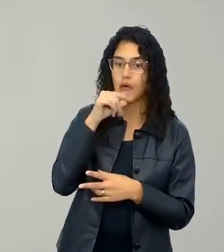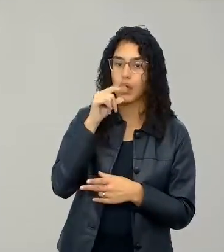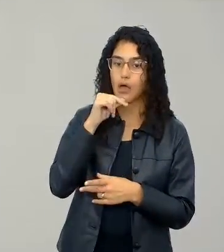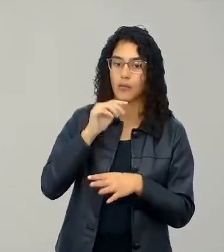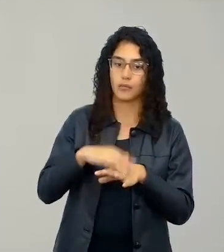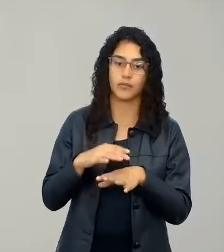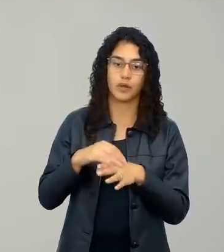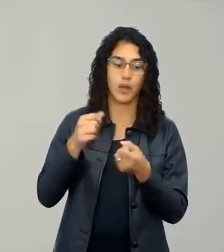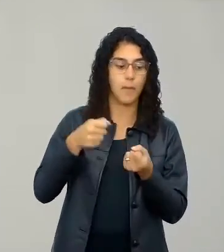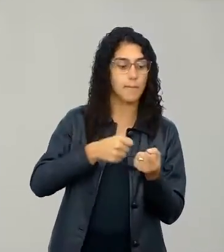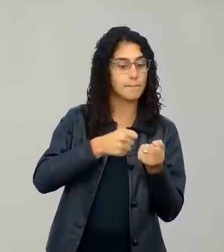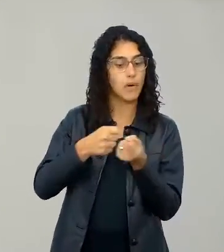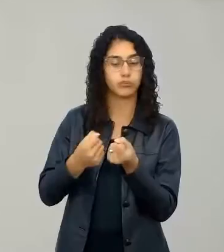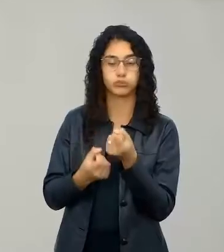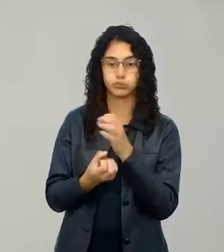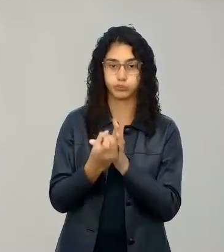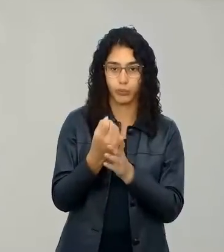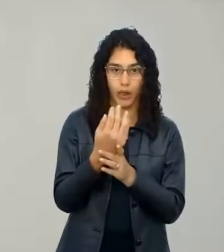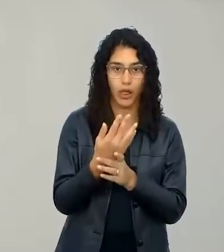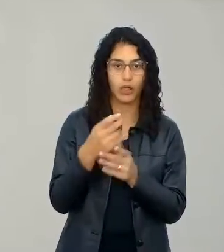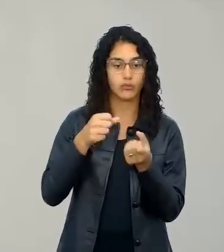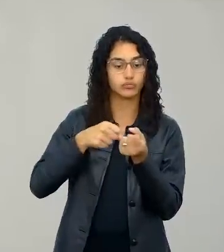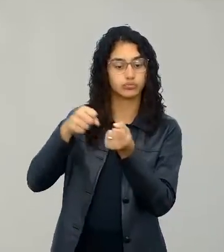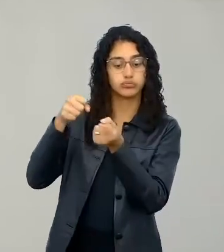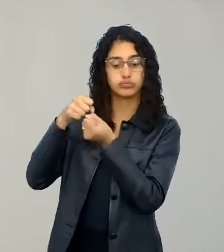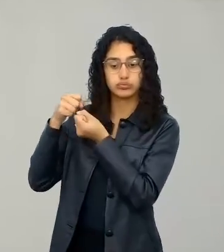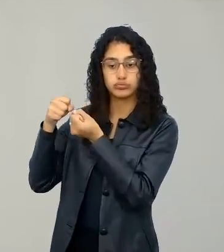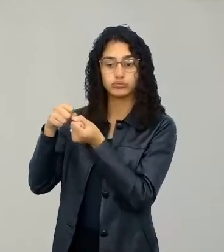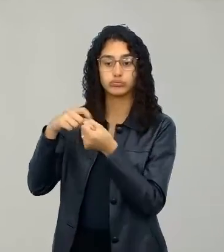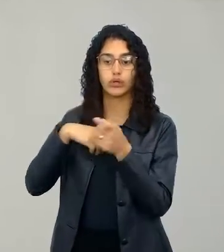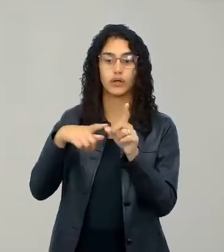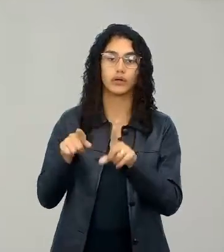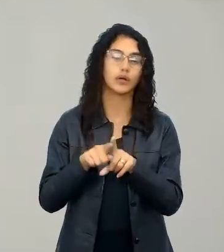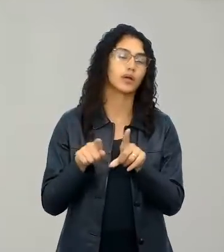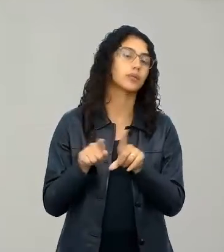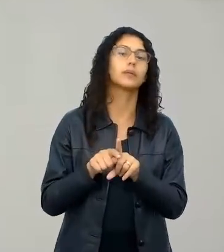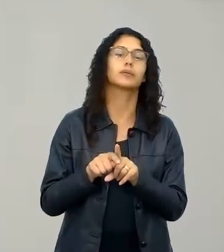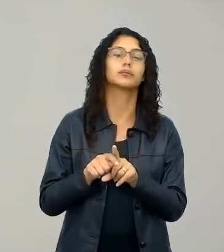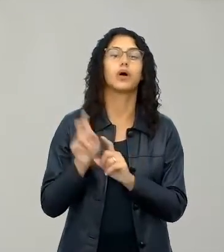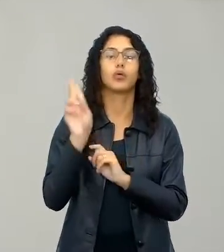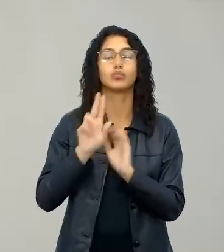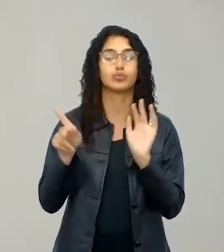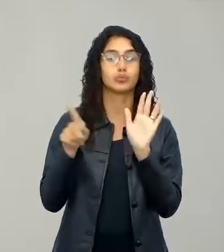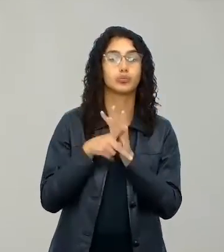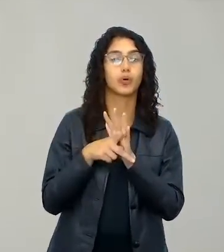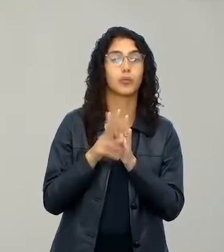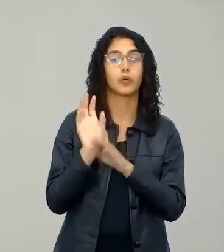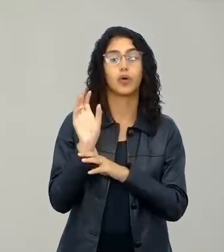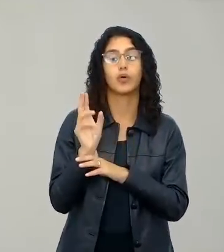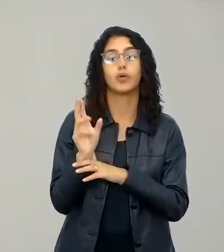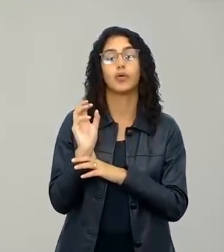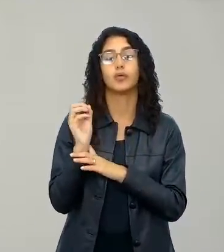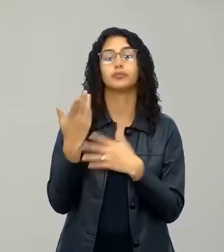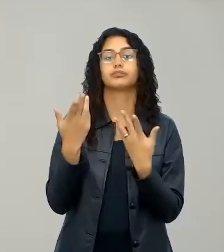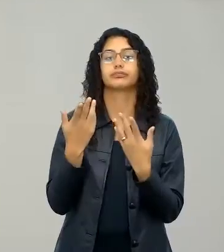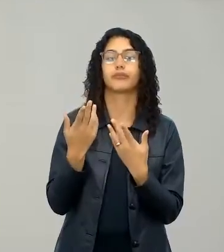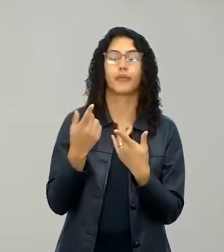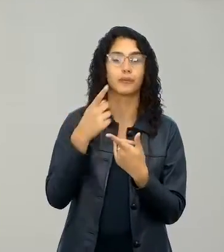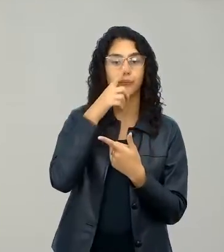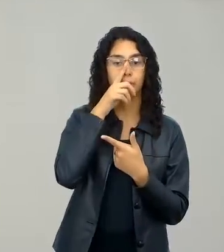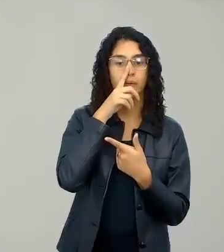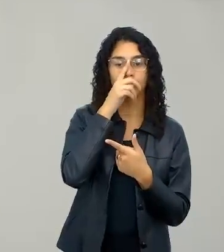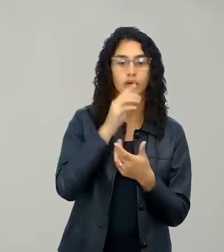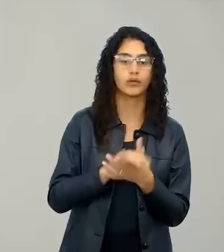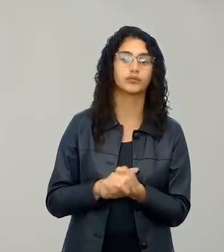regar a sua plantação, utilizar para dessedentação de animais, para consumo próprio. Olha o nível de